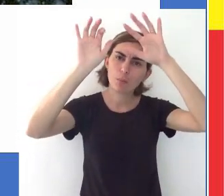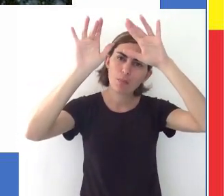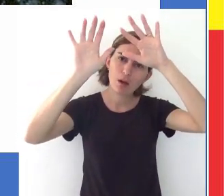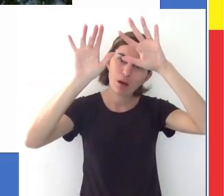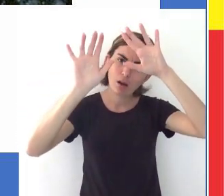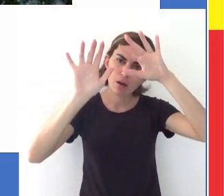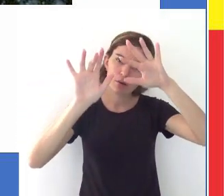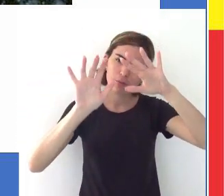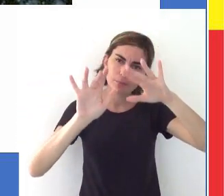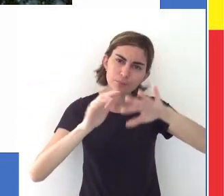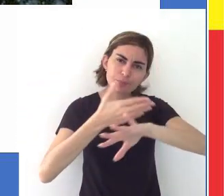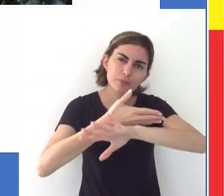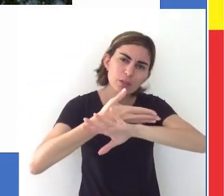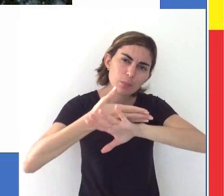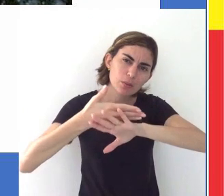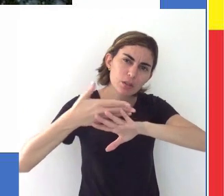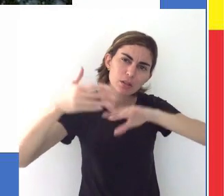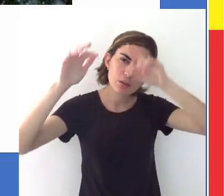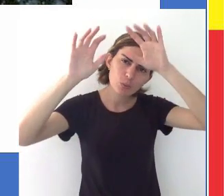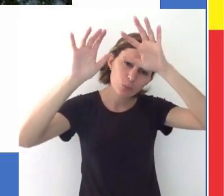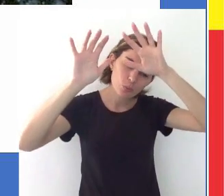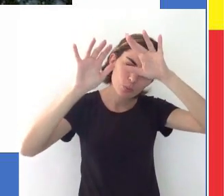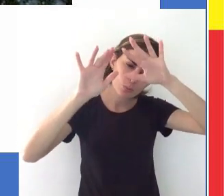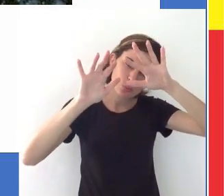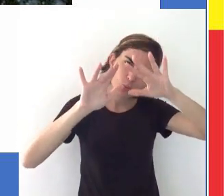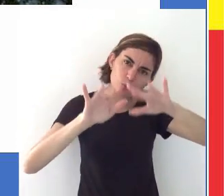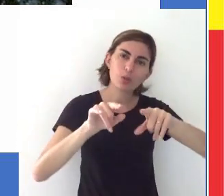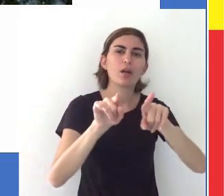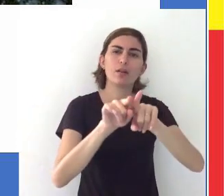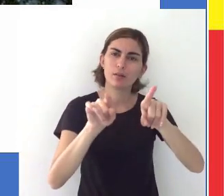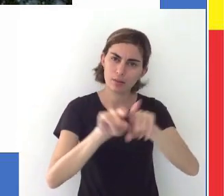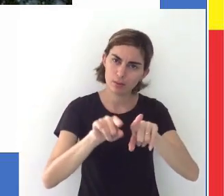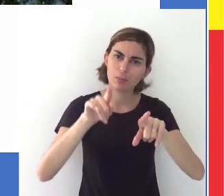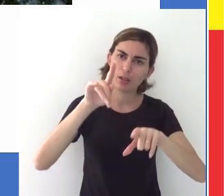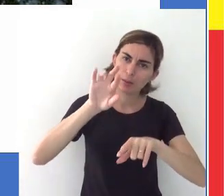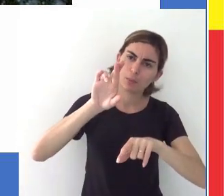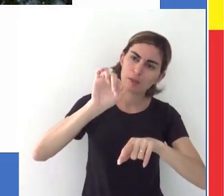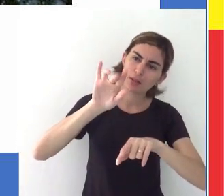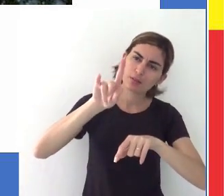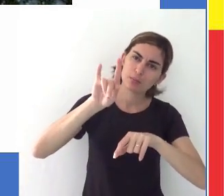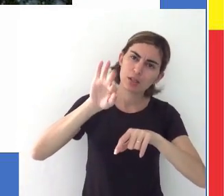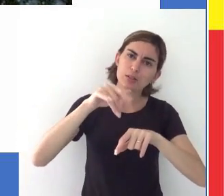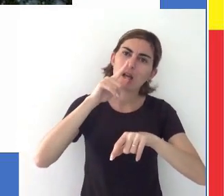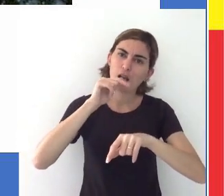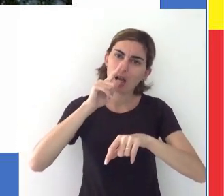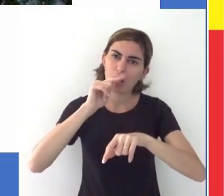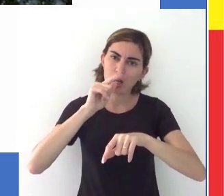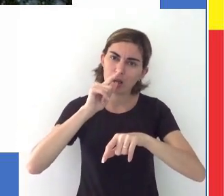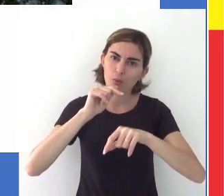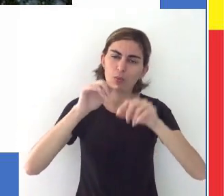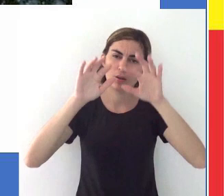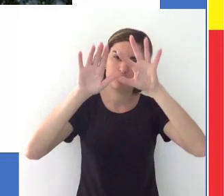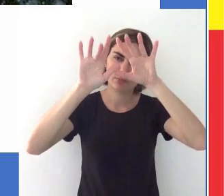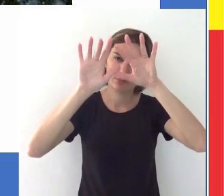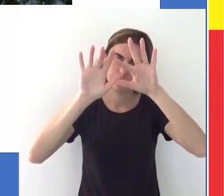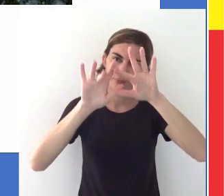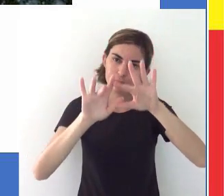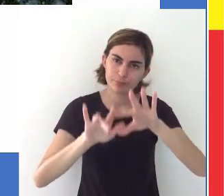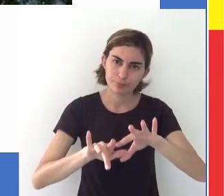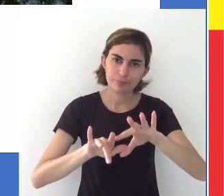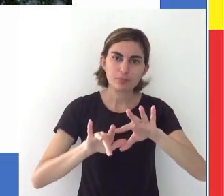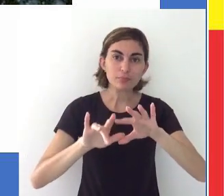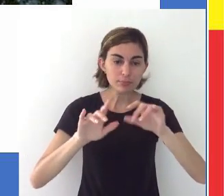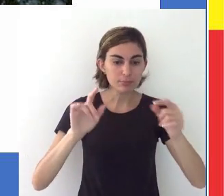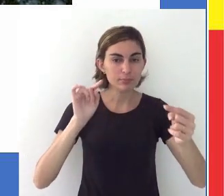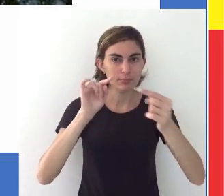toda essa neve aí, essa parte branquinha no solo, que está caindo aí, também é uma forma da água, tá? Também é uma forma de